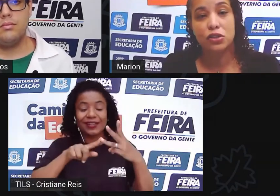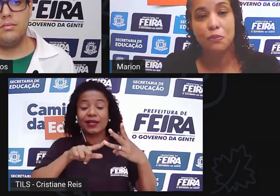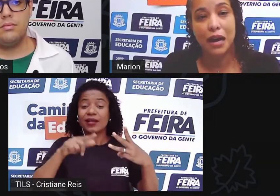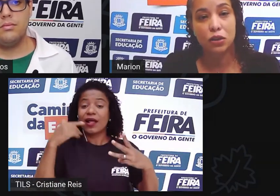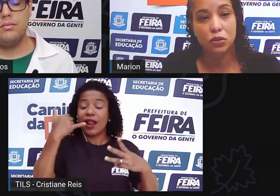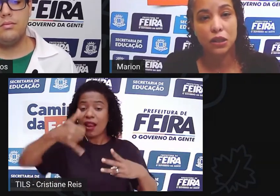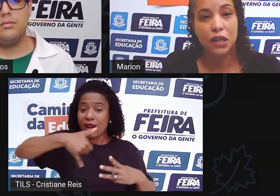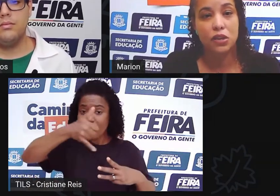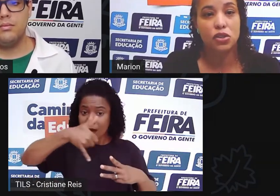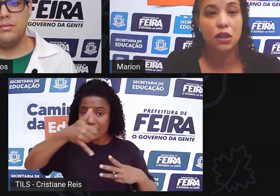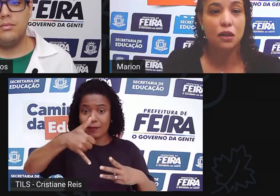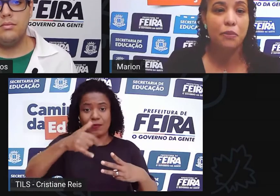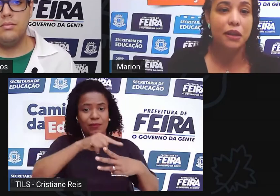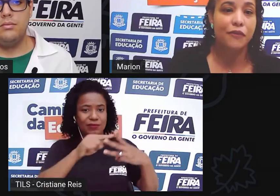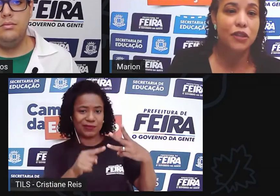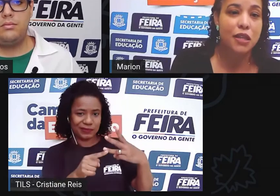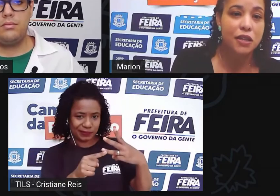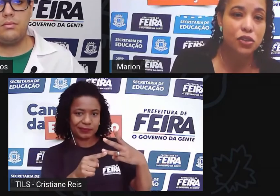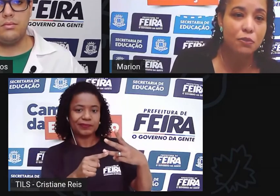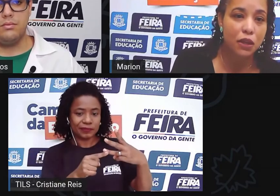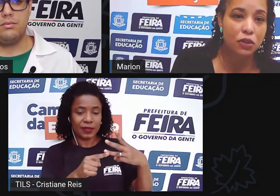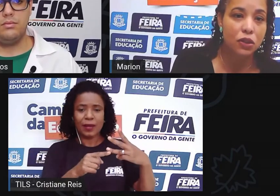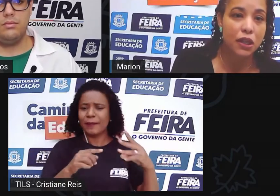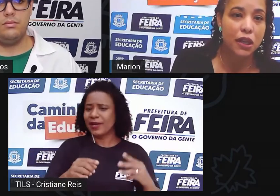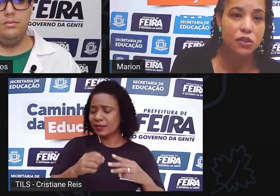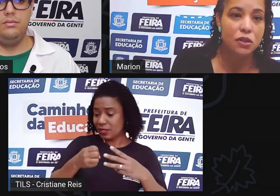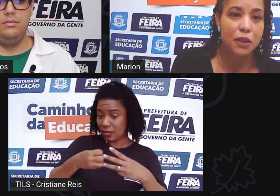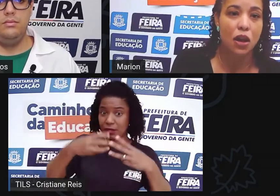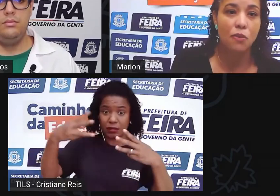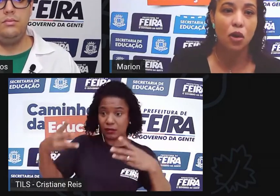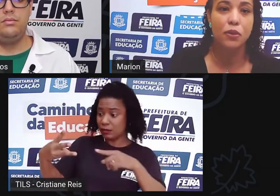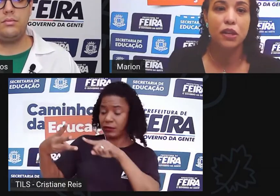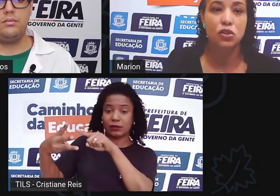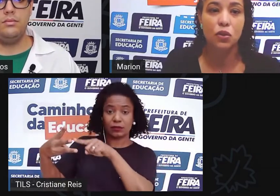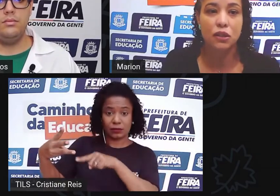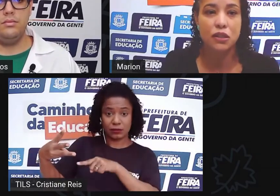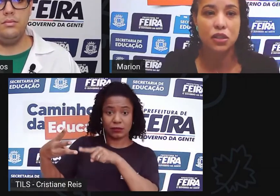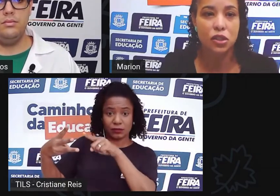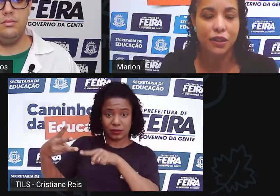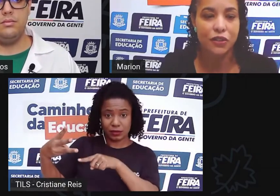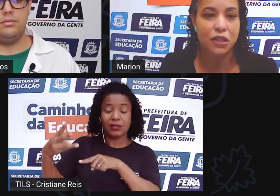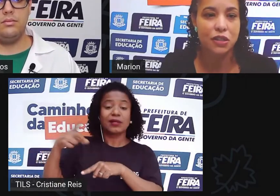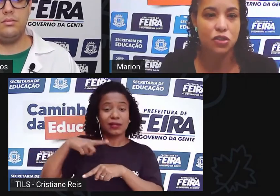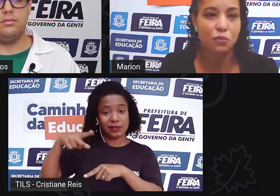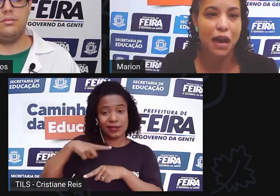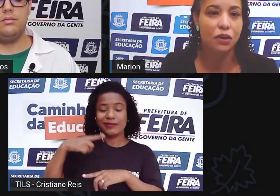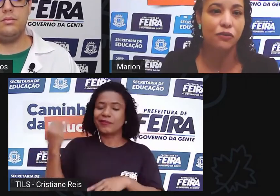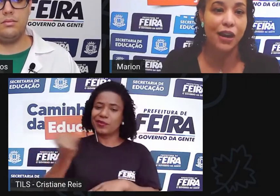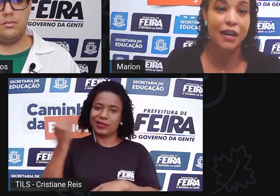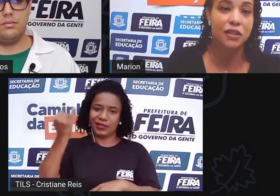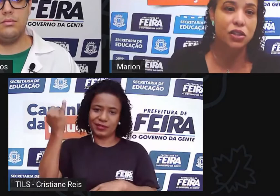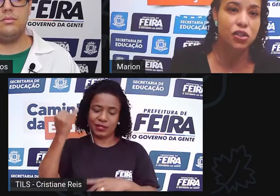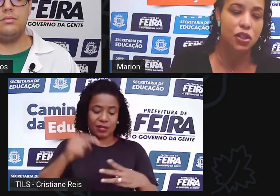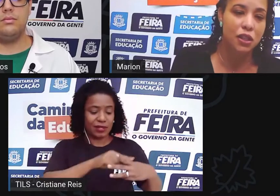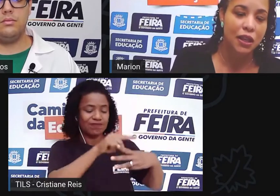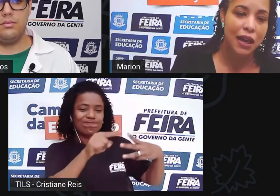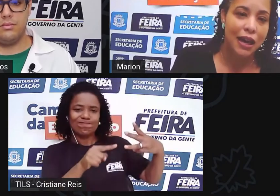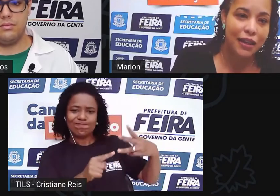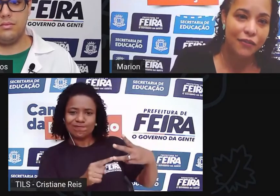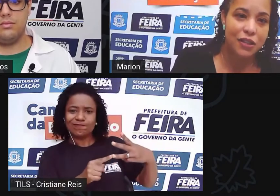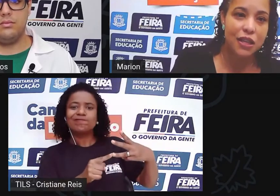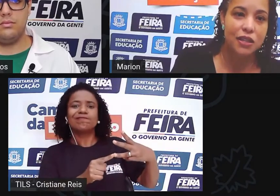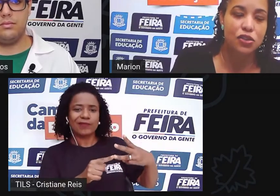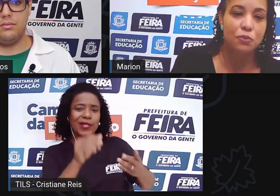deficiência de macronutrientes, tem também a deficiência de micronutrientes, porque normalmente, quando existe a deficiência de macro, vai existir